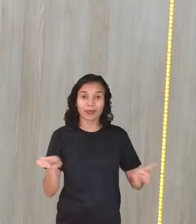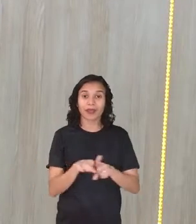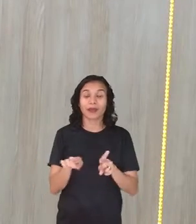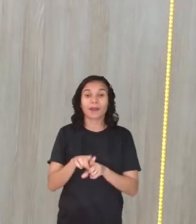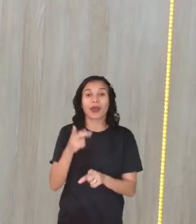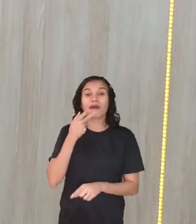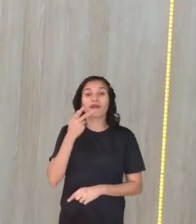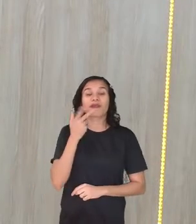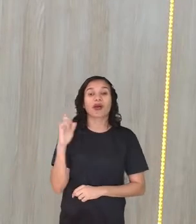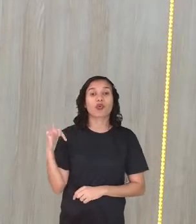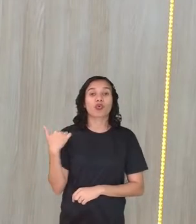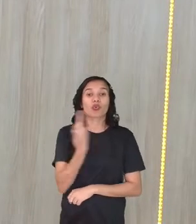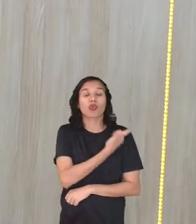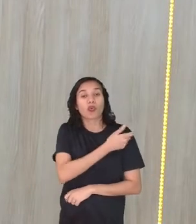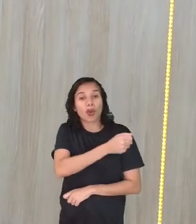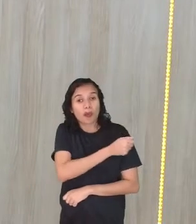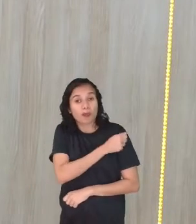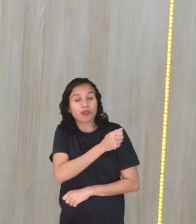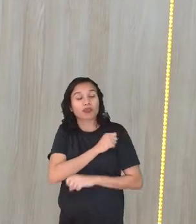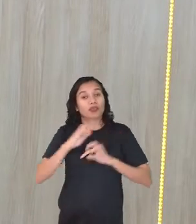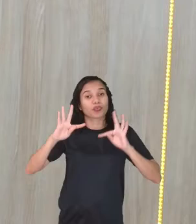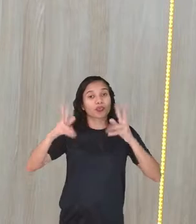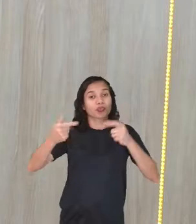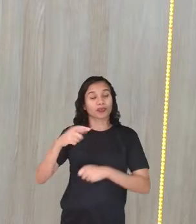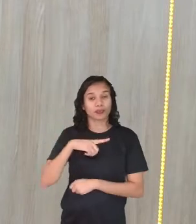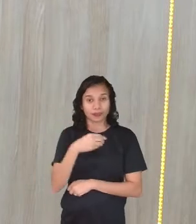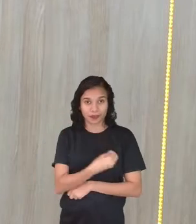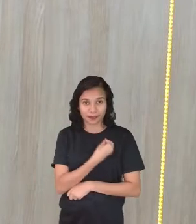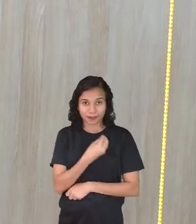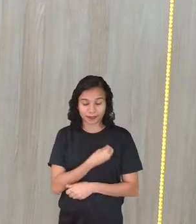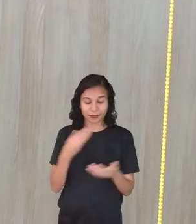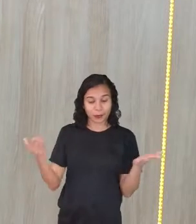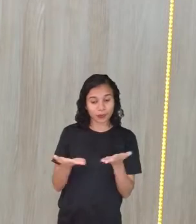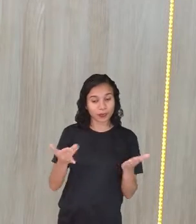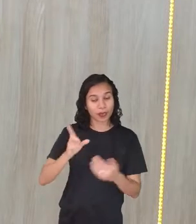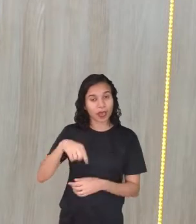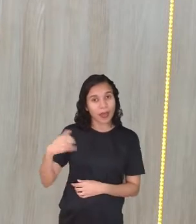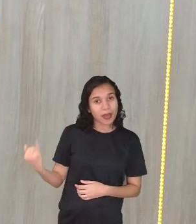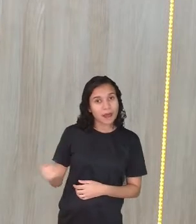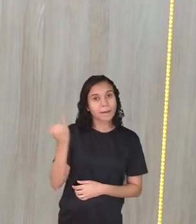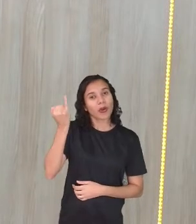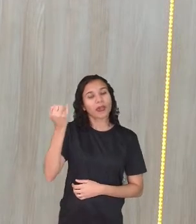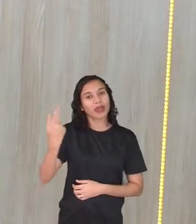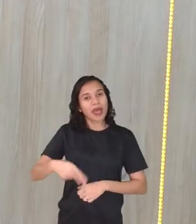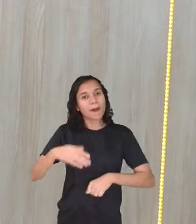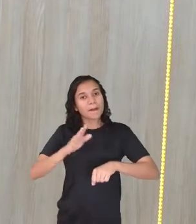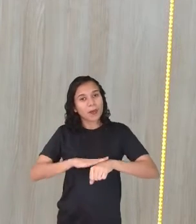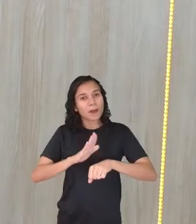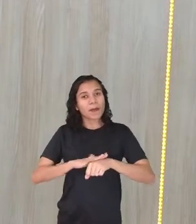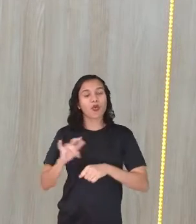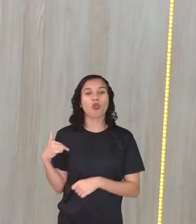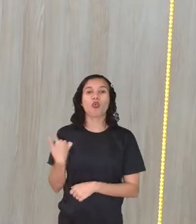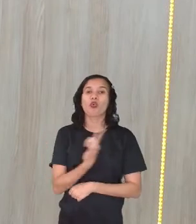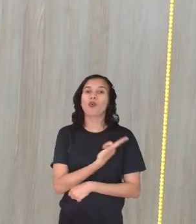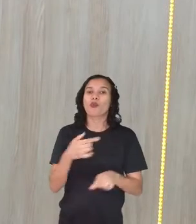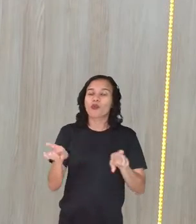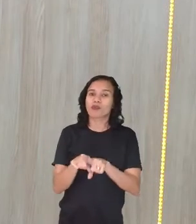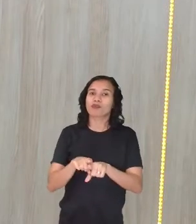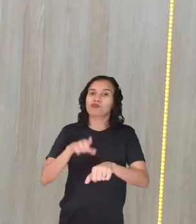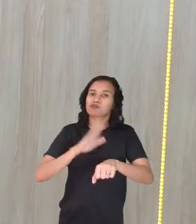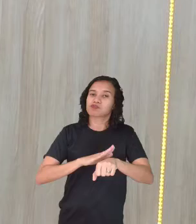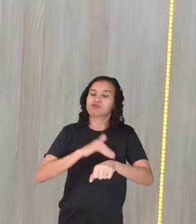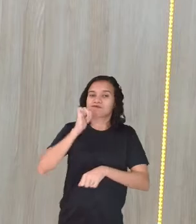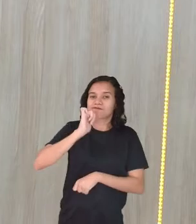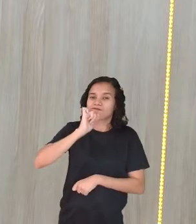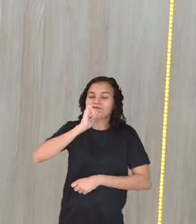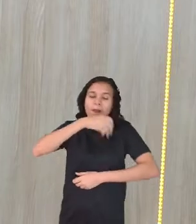para os nossos alunos, né, e para todos que estão nos assistindo, que é muito importante que nesse momento a gente também, o momento em que a mãe está